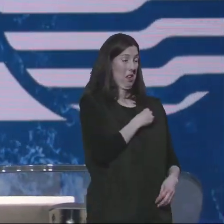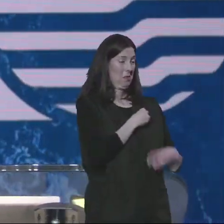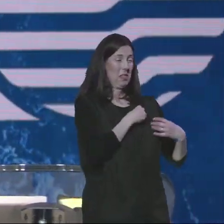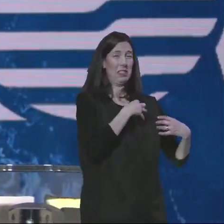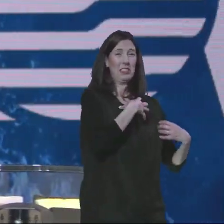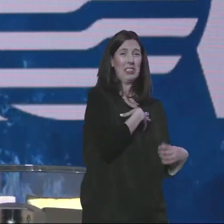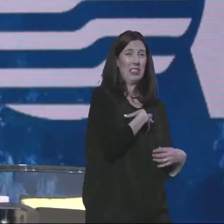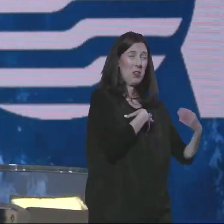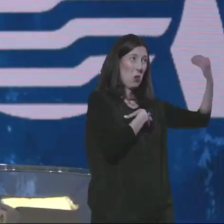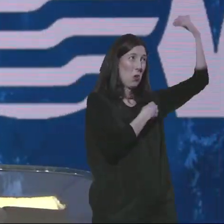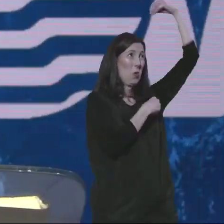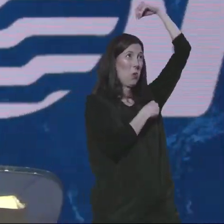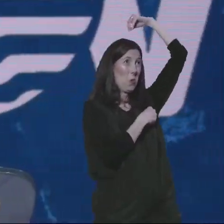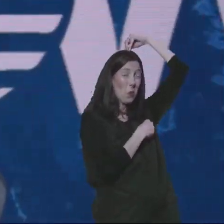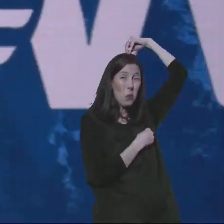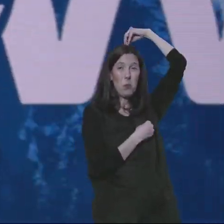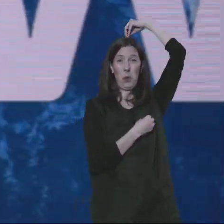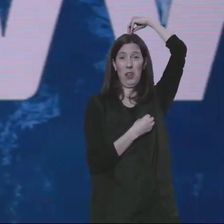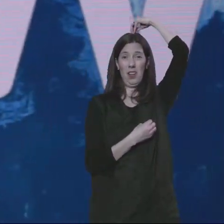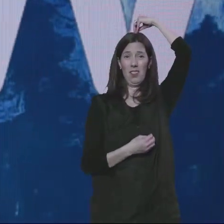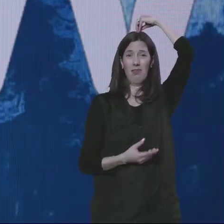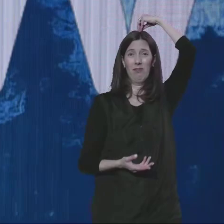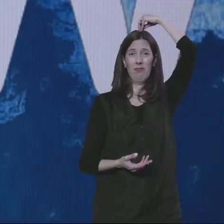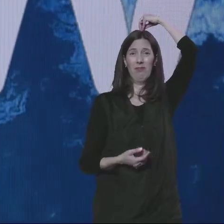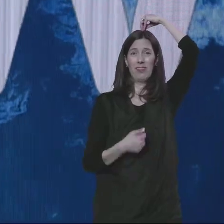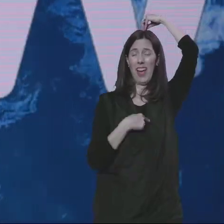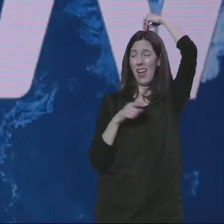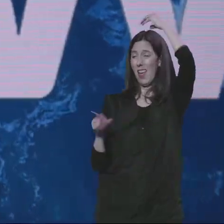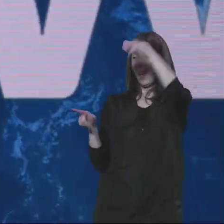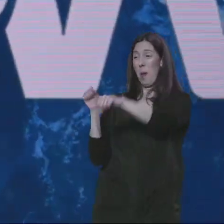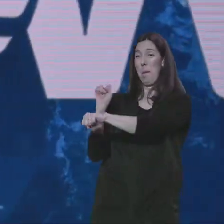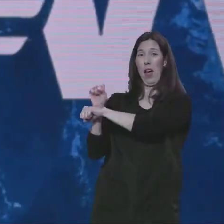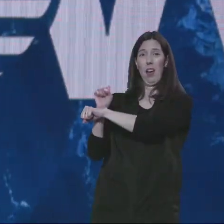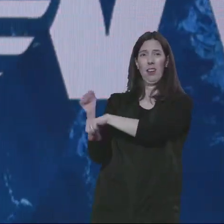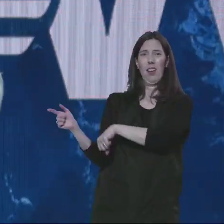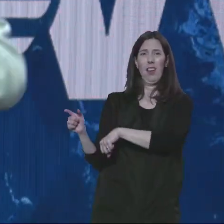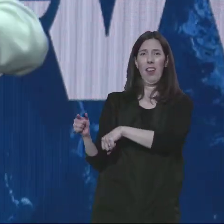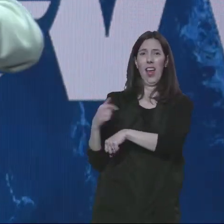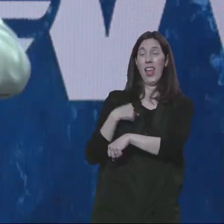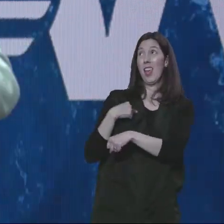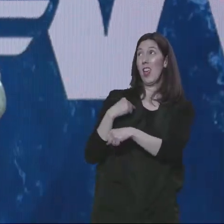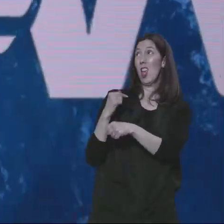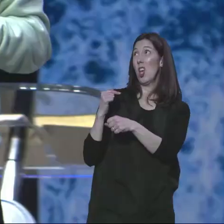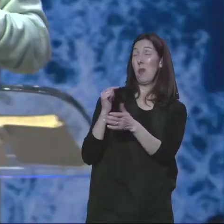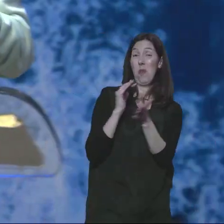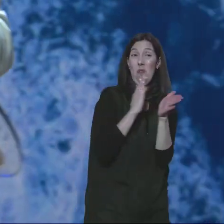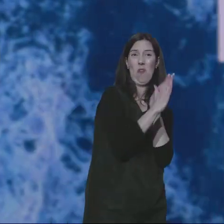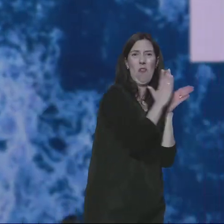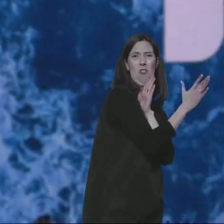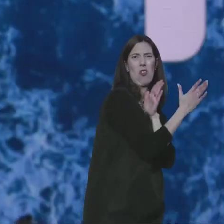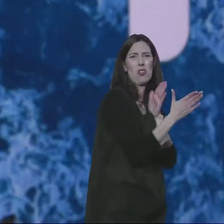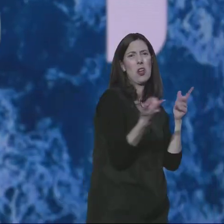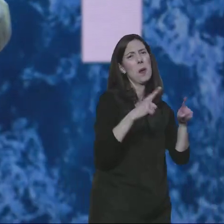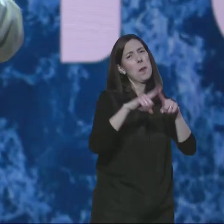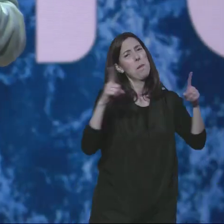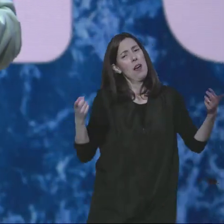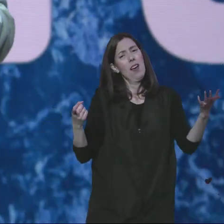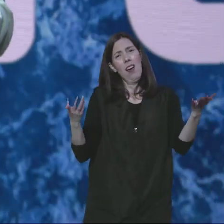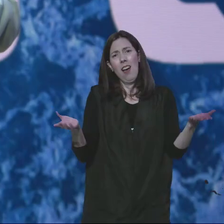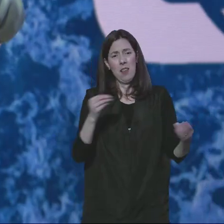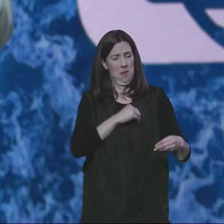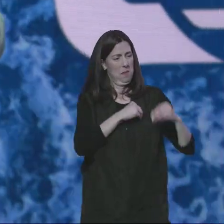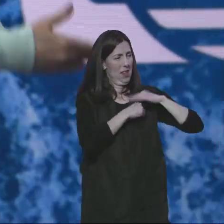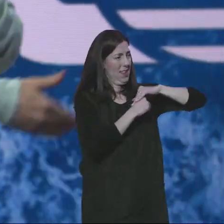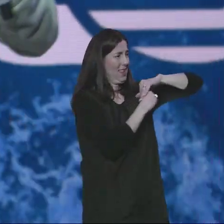pecado. Você já viveu isso? Eu já vivi. E aí começa a fugir de Deus porque se sente pesado. Só que o texto está falando, livre-se